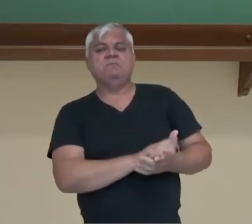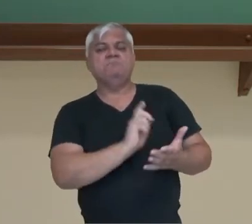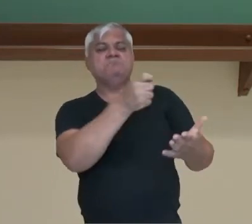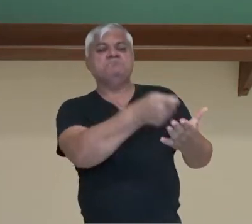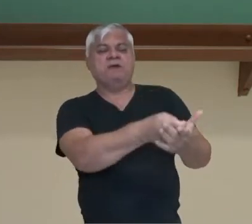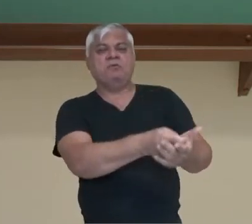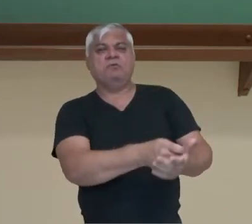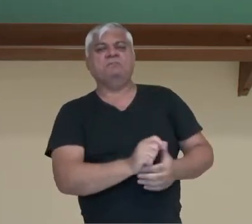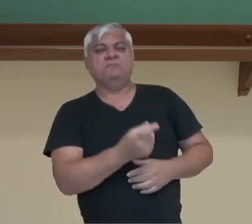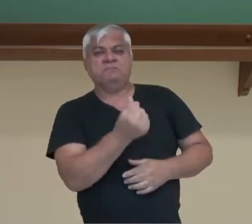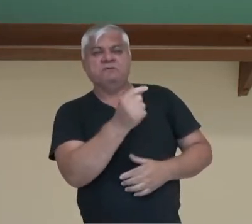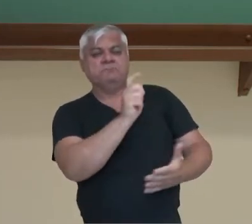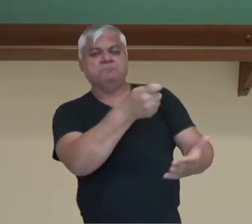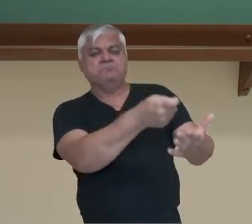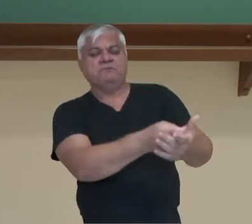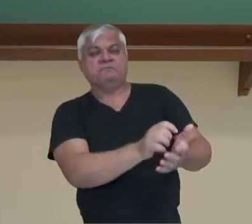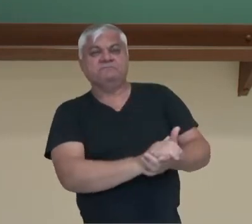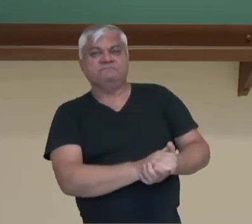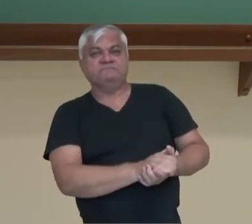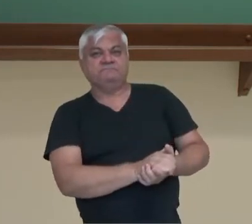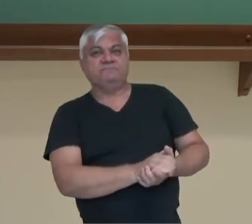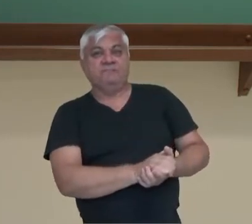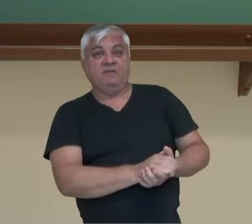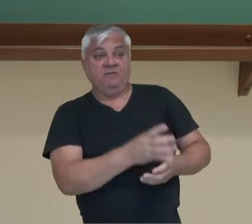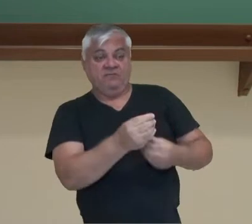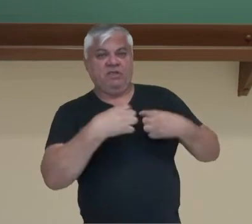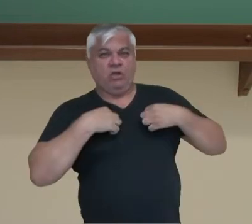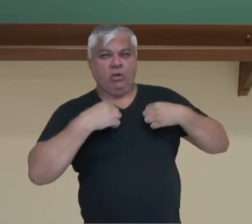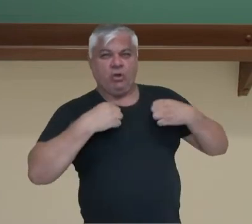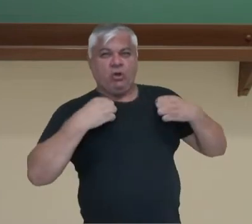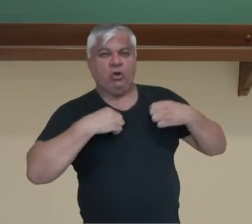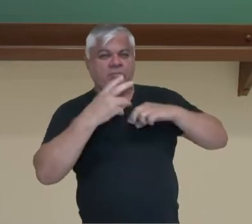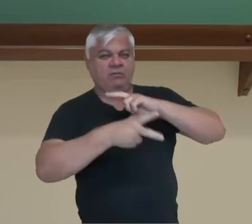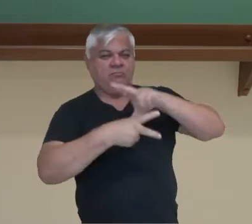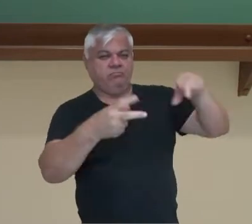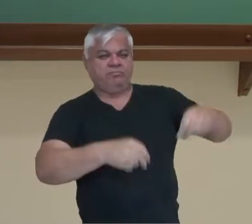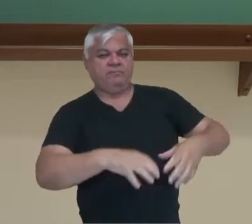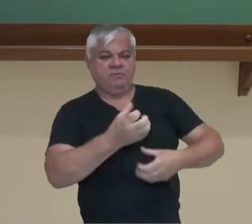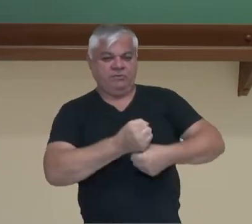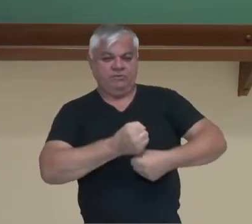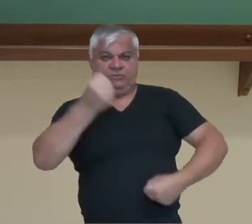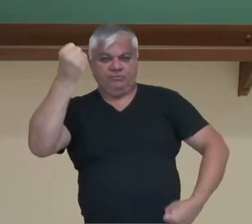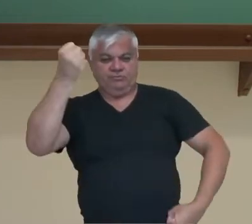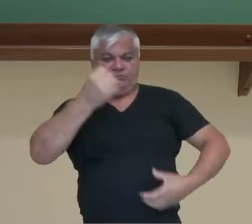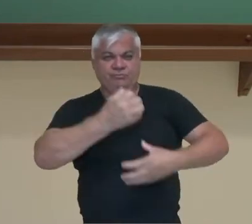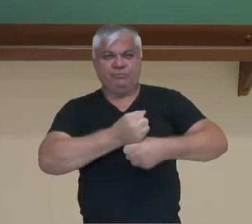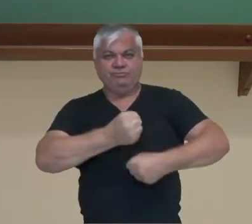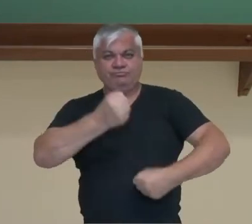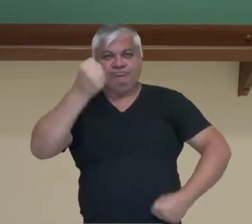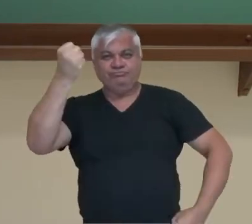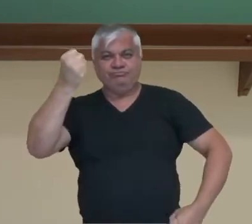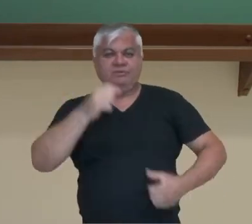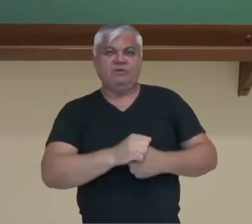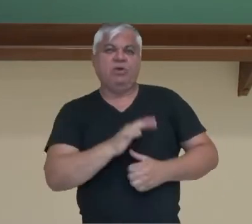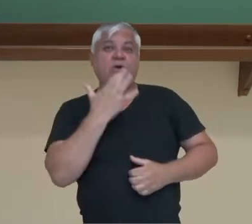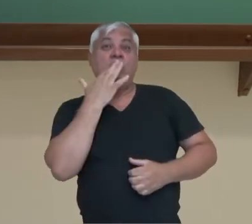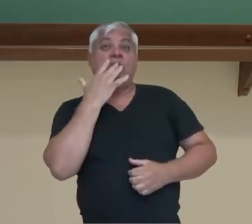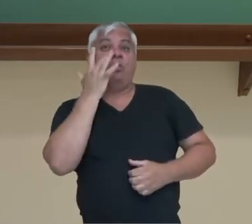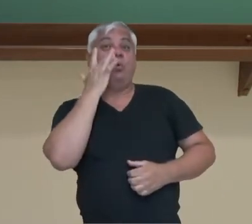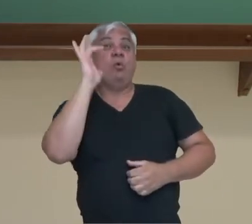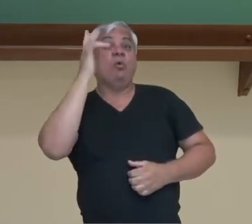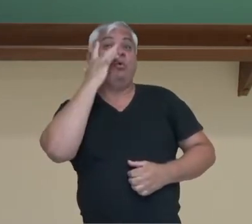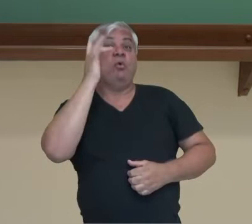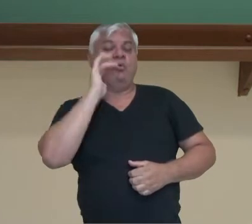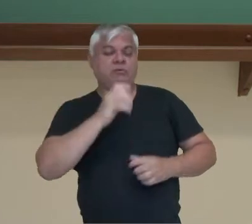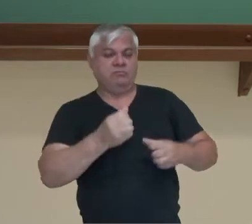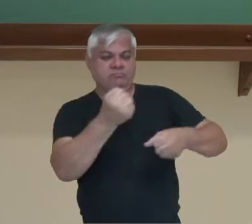ela, ó, tanto, vou te pagar tanto, vou te dar uma vestimenta aqui, uma roupa, um cetro, né? Uma cor, parece que é ouro lá, né? Vou te dar